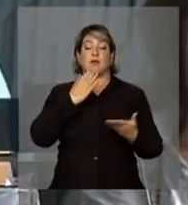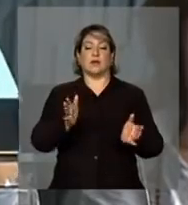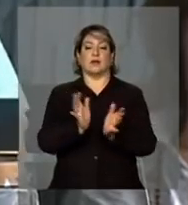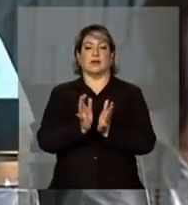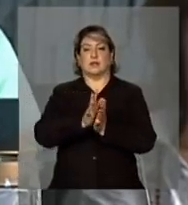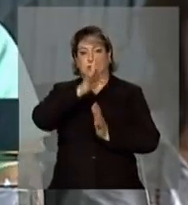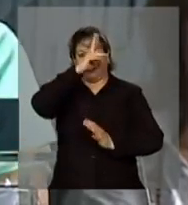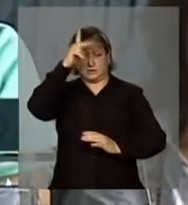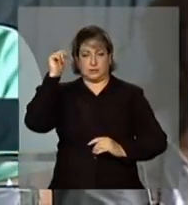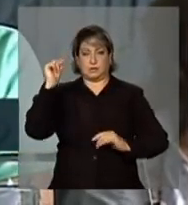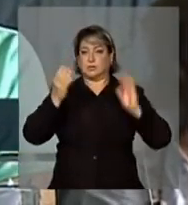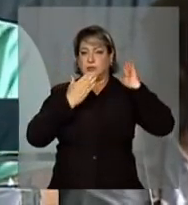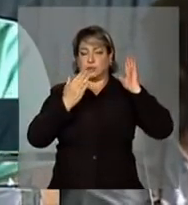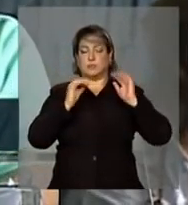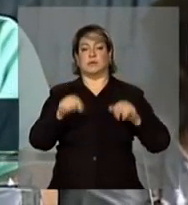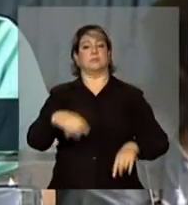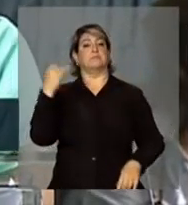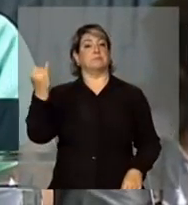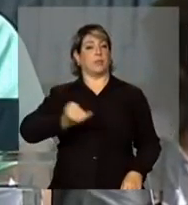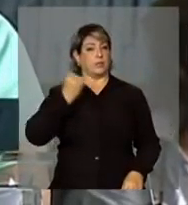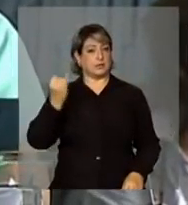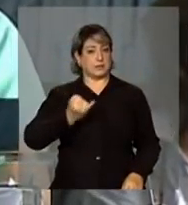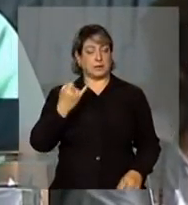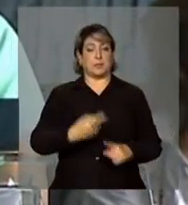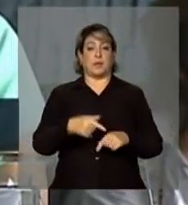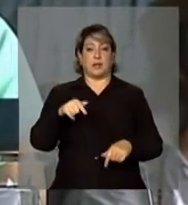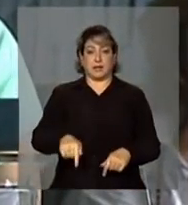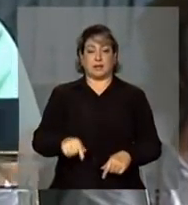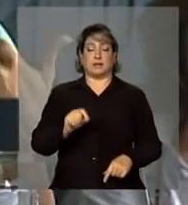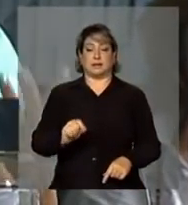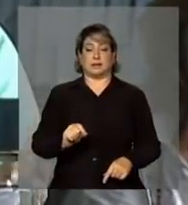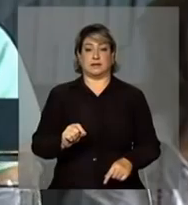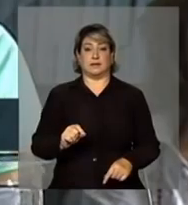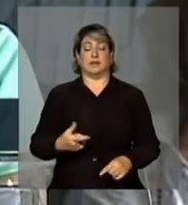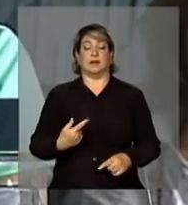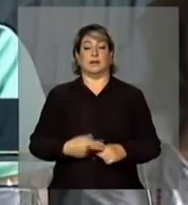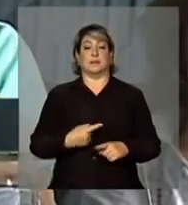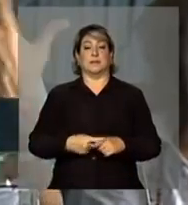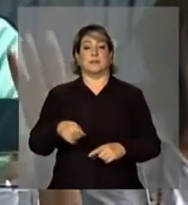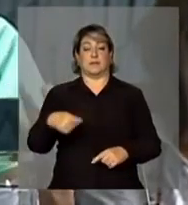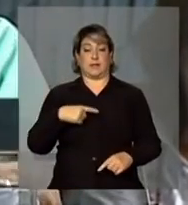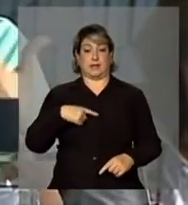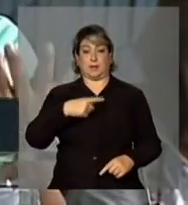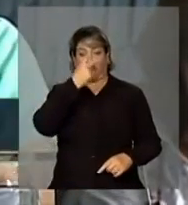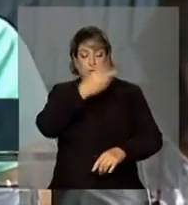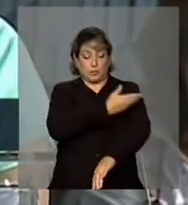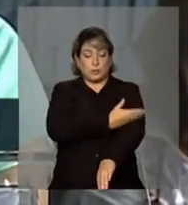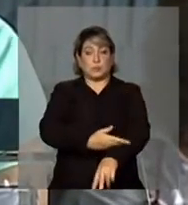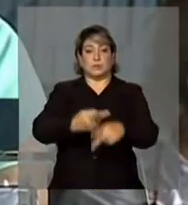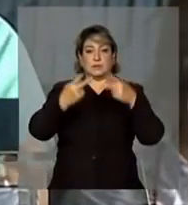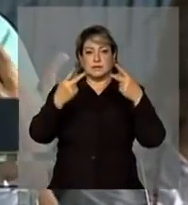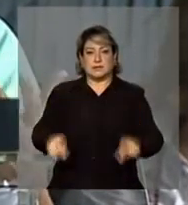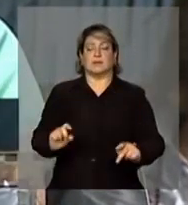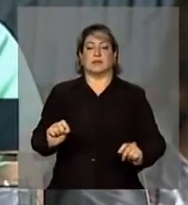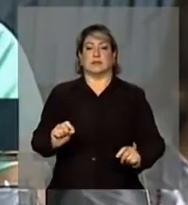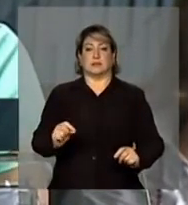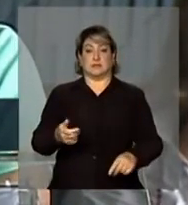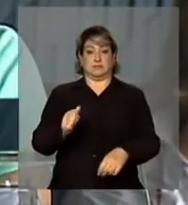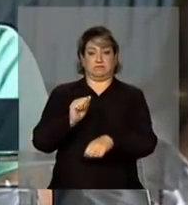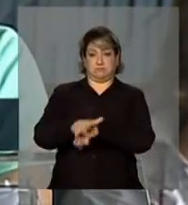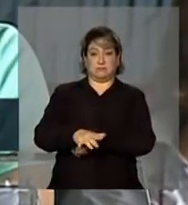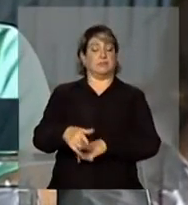cultura indígena se reveste de uma grande importância, porque é justamente a negação de uma identidade, de sua origem, dessa matriz, que faz um